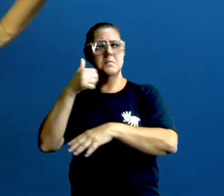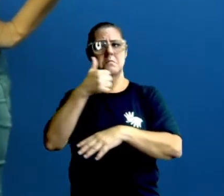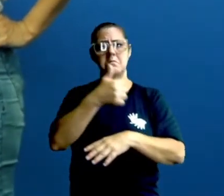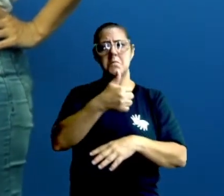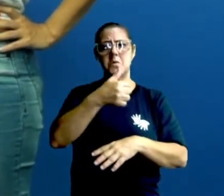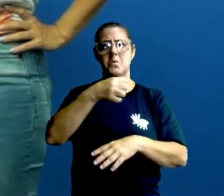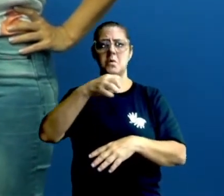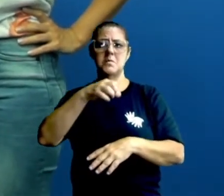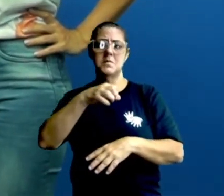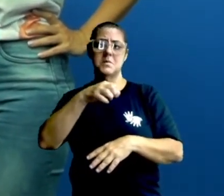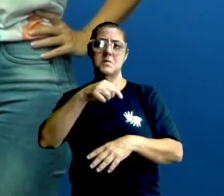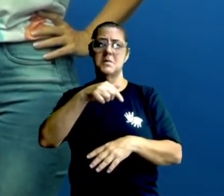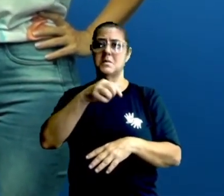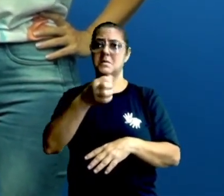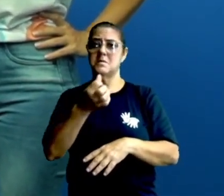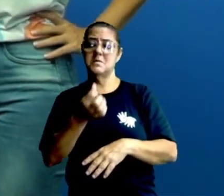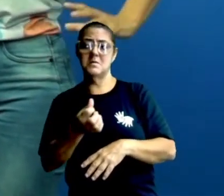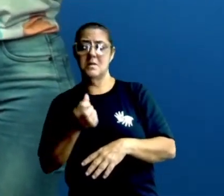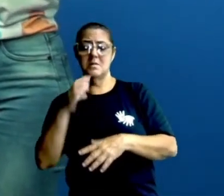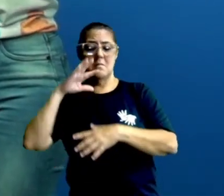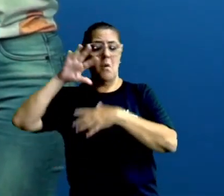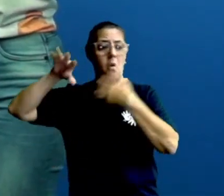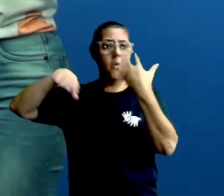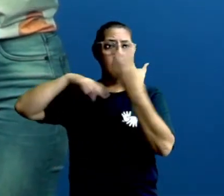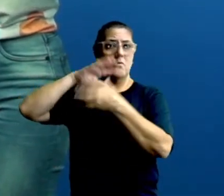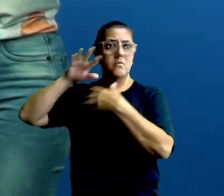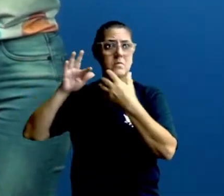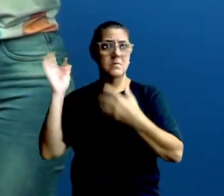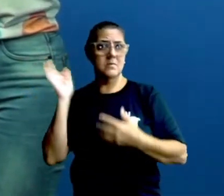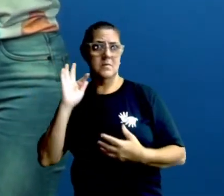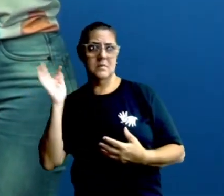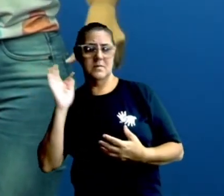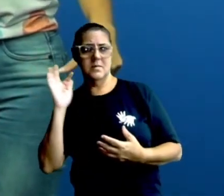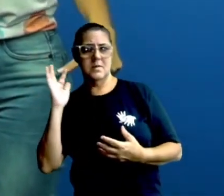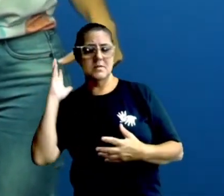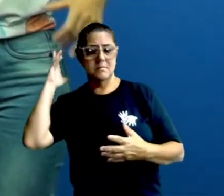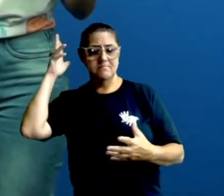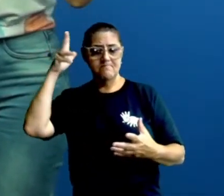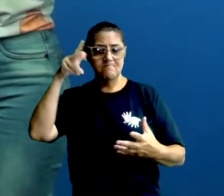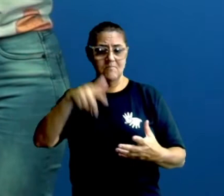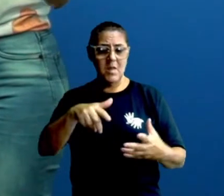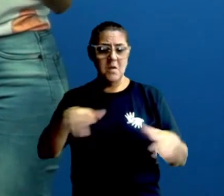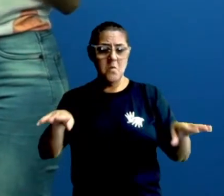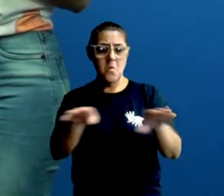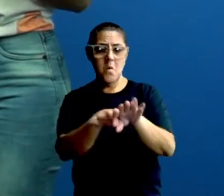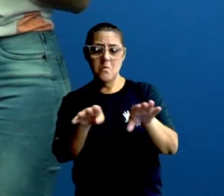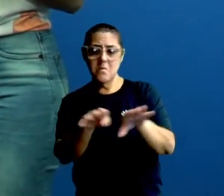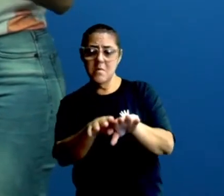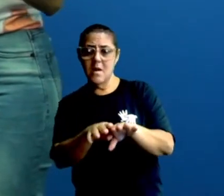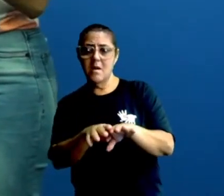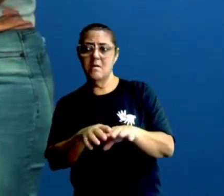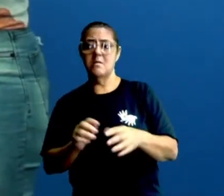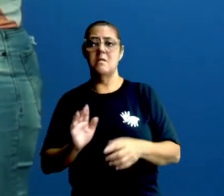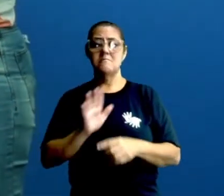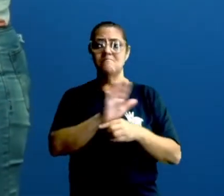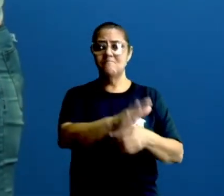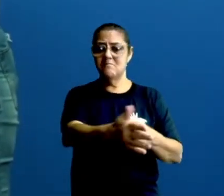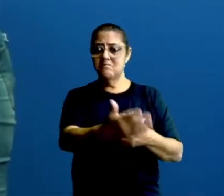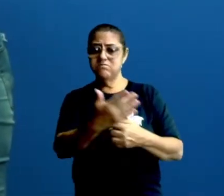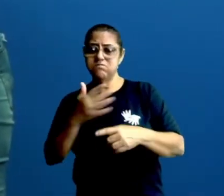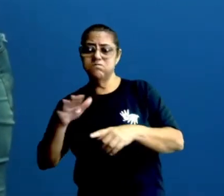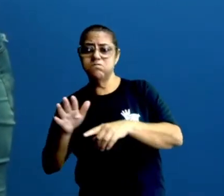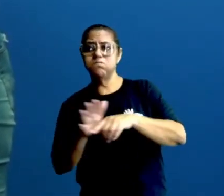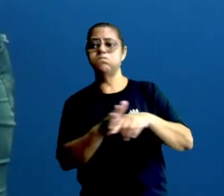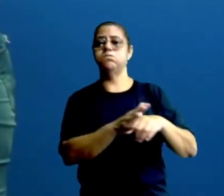por exemplo, influenciam aqui diretamente essas ideias de liberdade, igualdade, fraternidade, que a